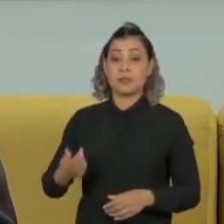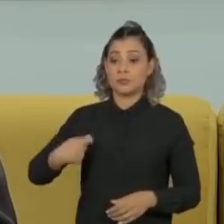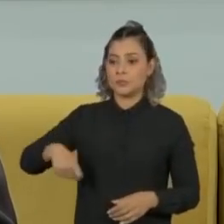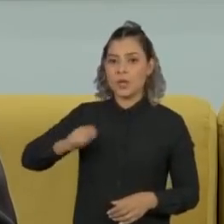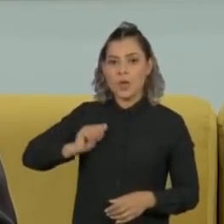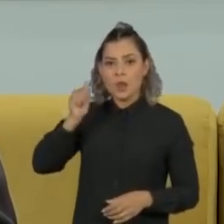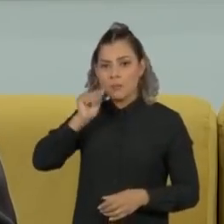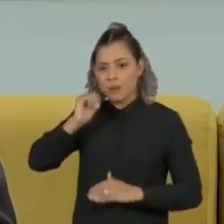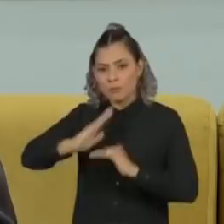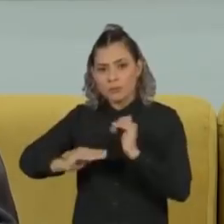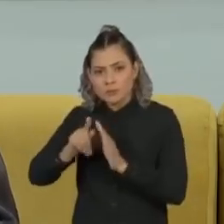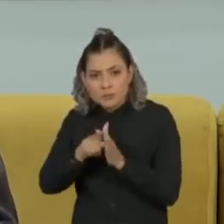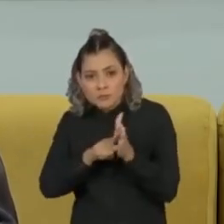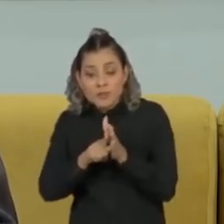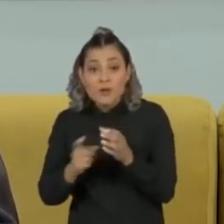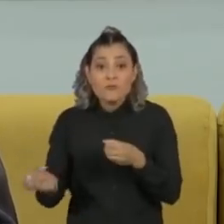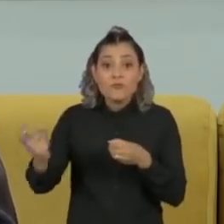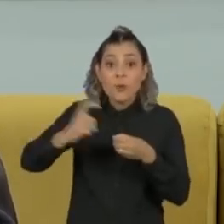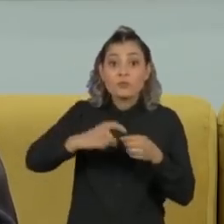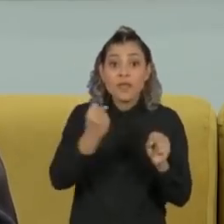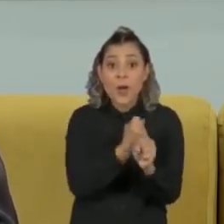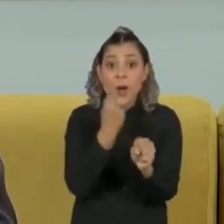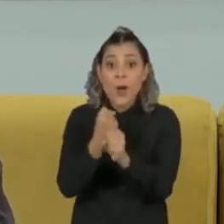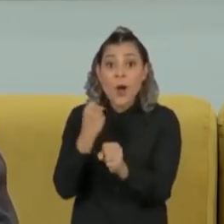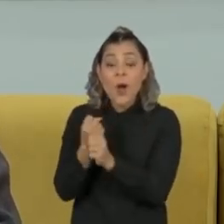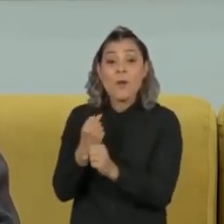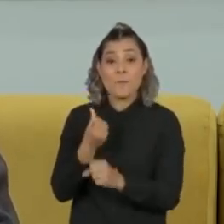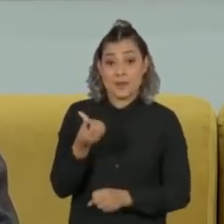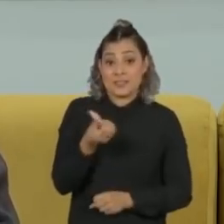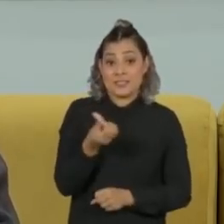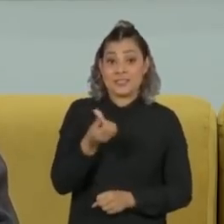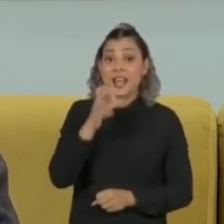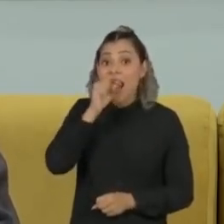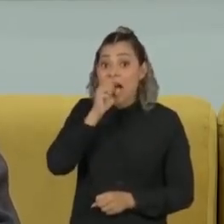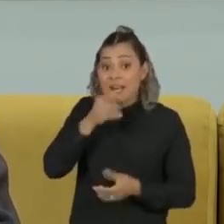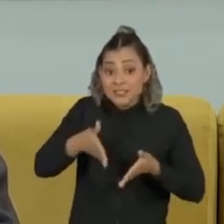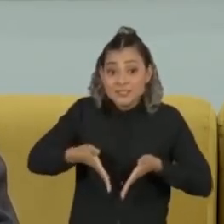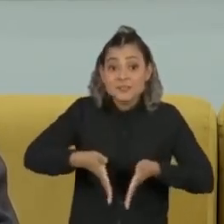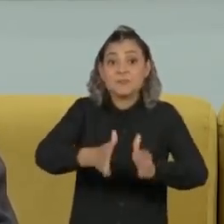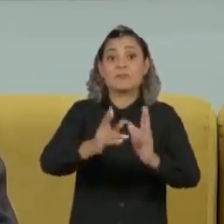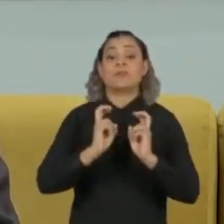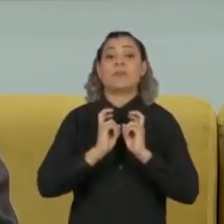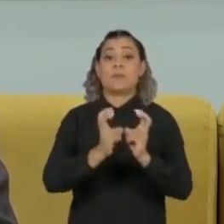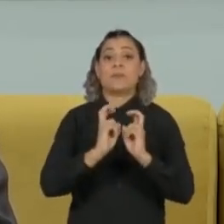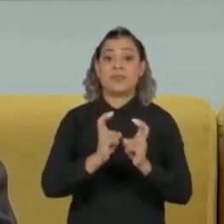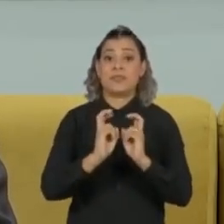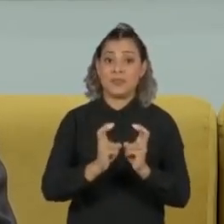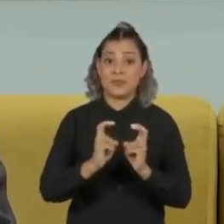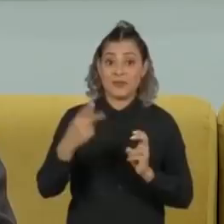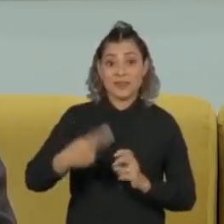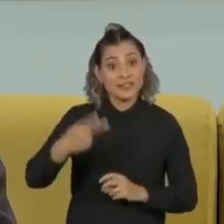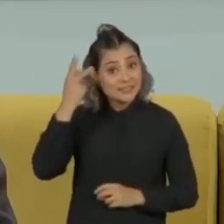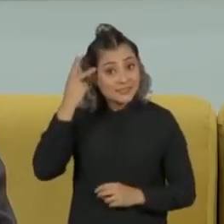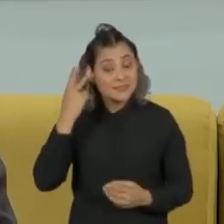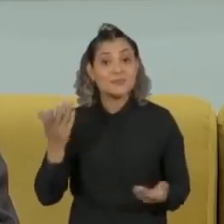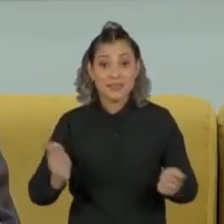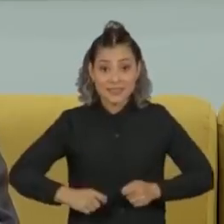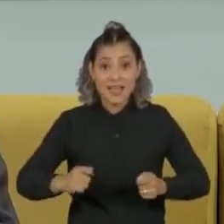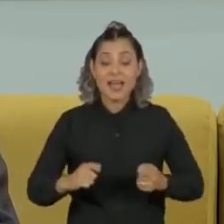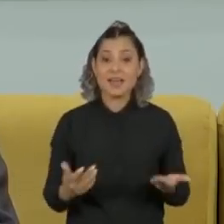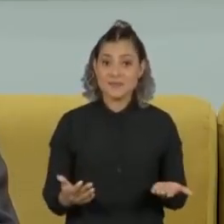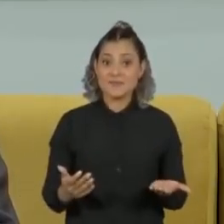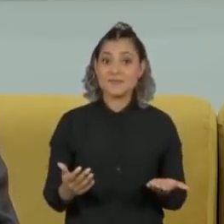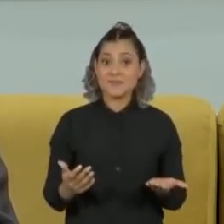vai retomar este ano as obras da linha 6 Laranja. As obras da linha 6 Laranja